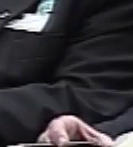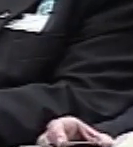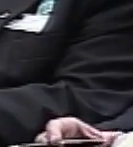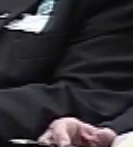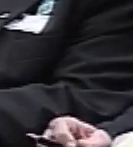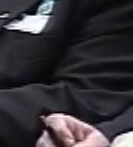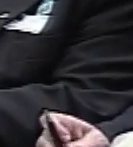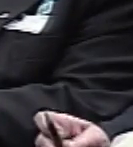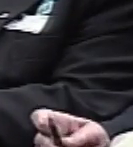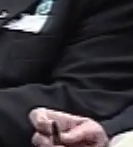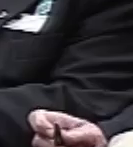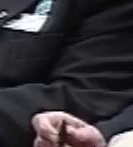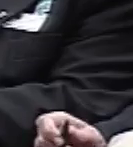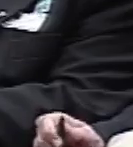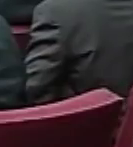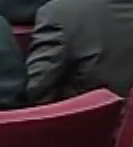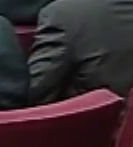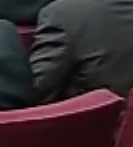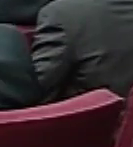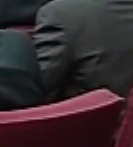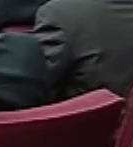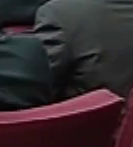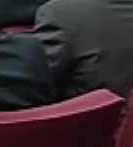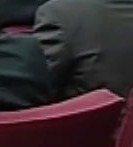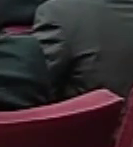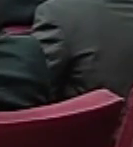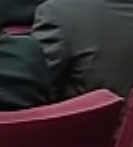Não, não, o embaixador Evandro de Sampaio de Doni.